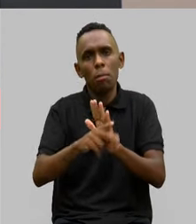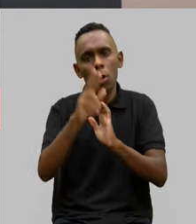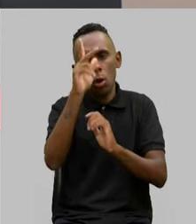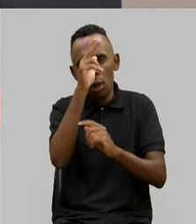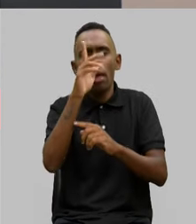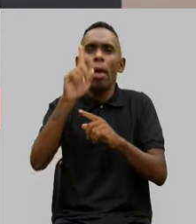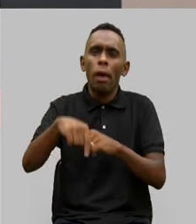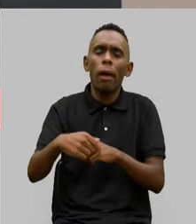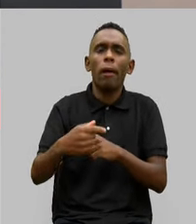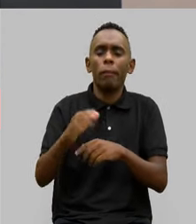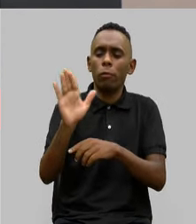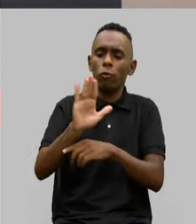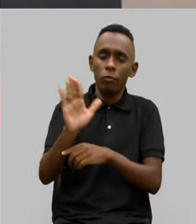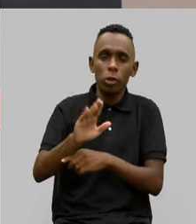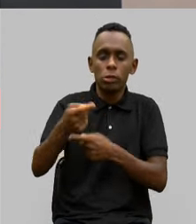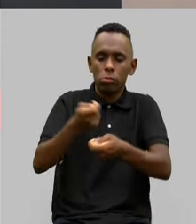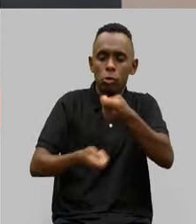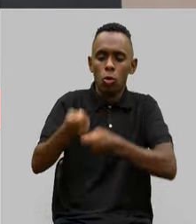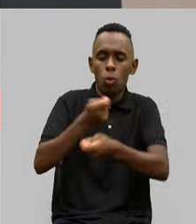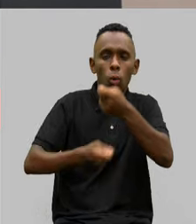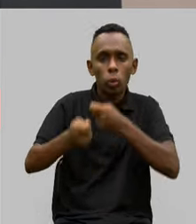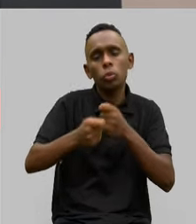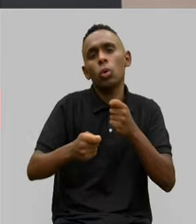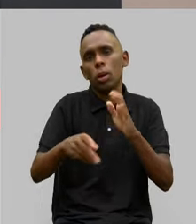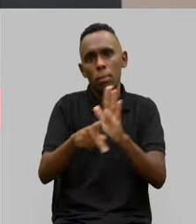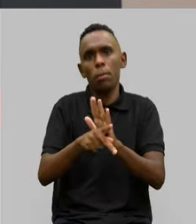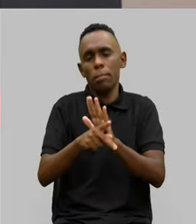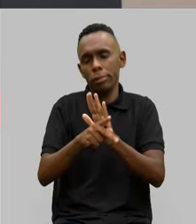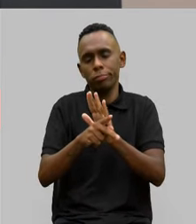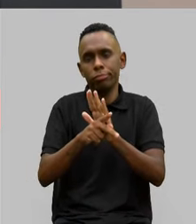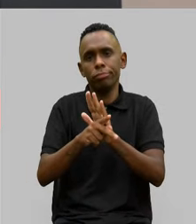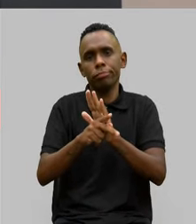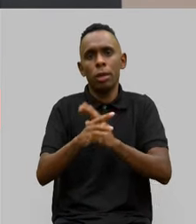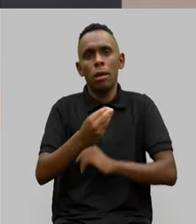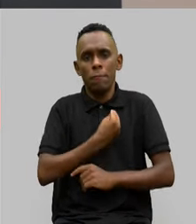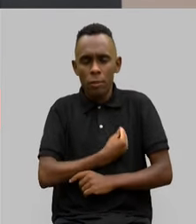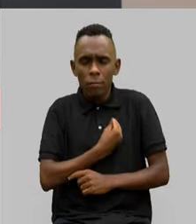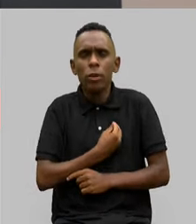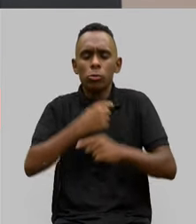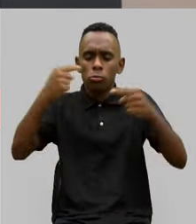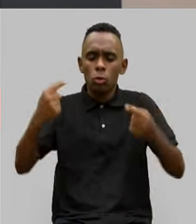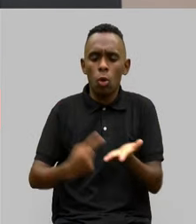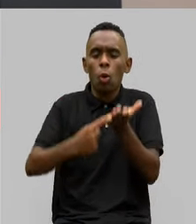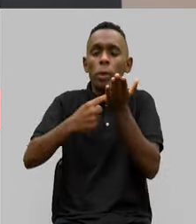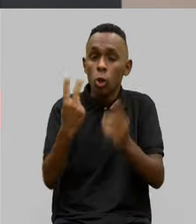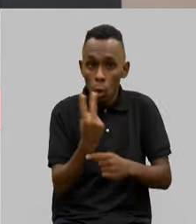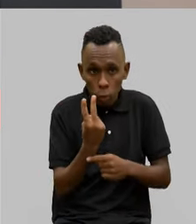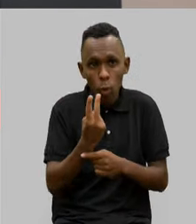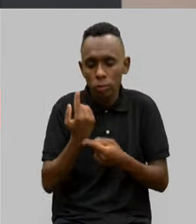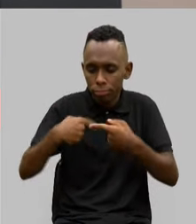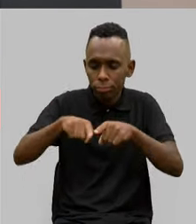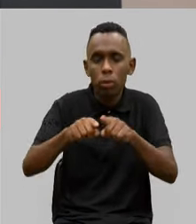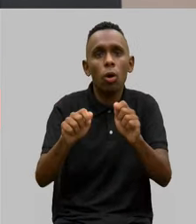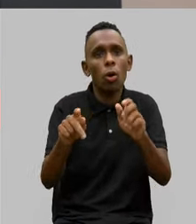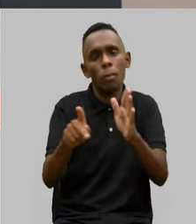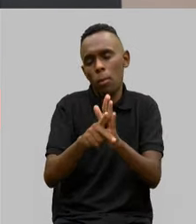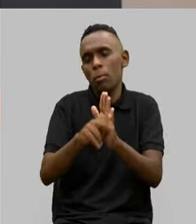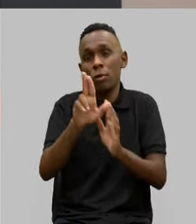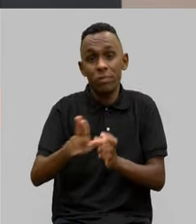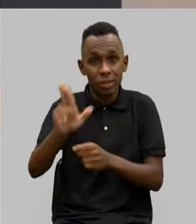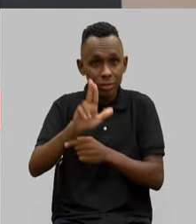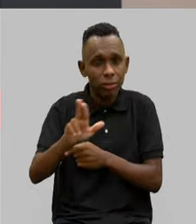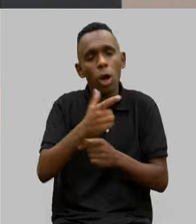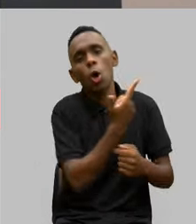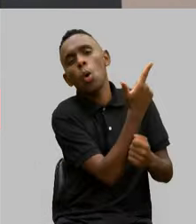da cannabis e seu controle biológico participa de dois acordos de parceria entre a UFLA e